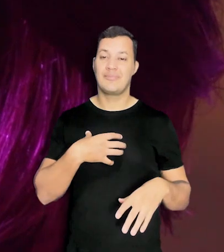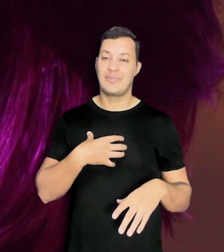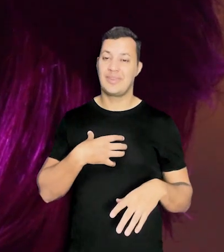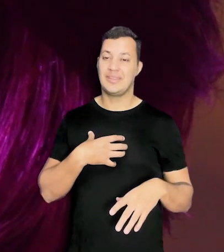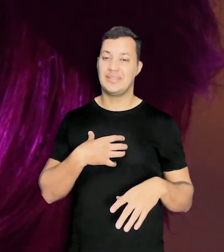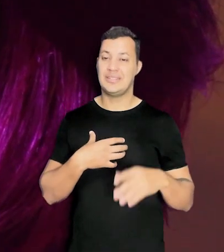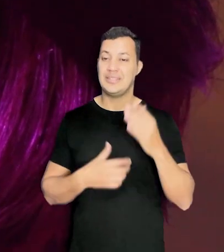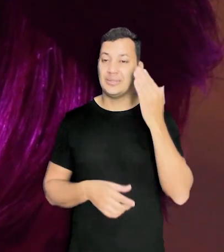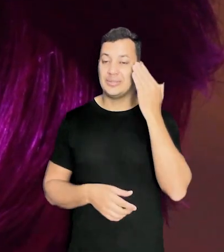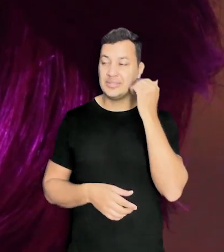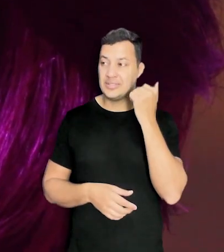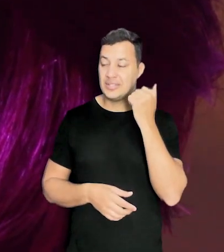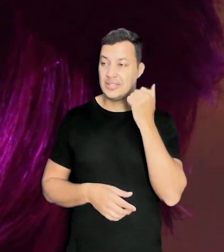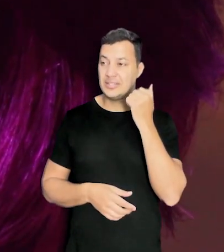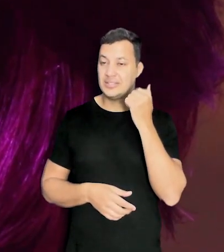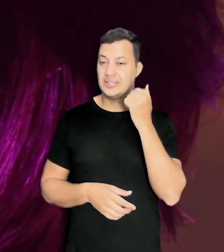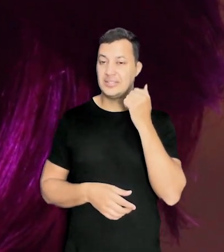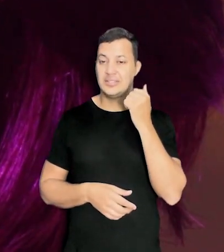E eu sei